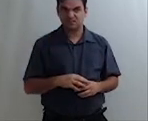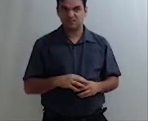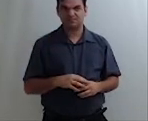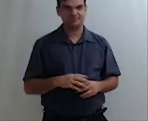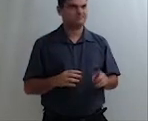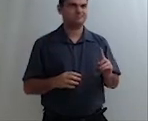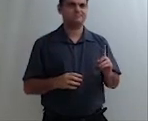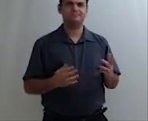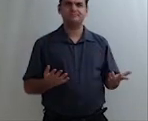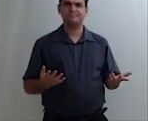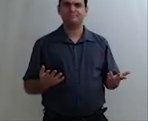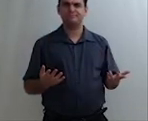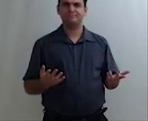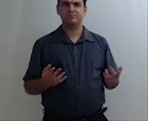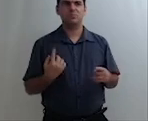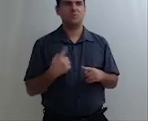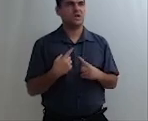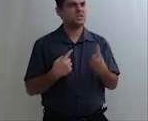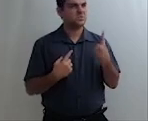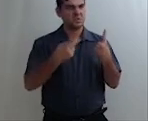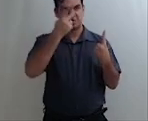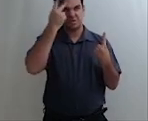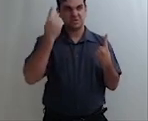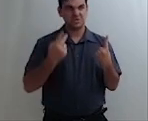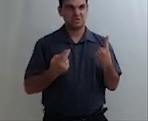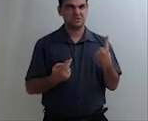ameaçadas por conta de um